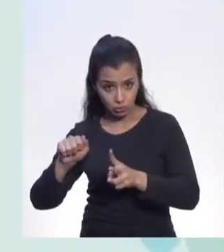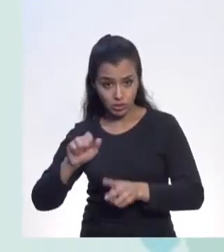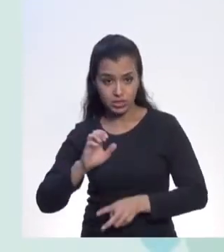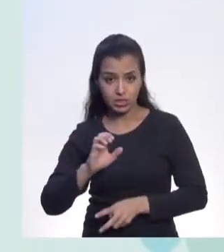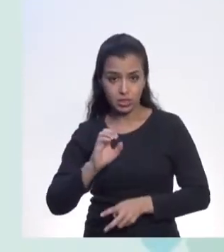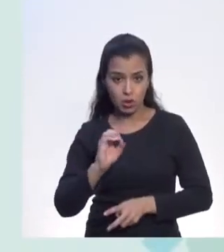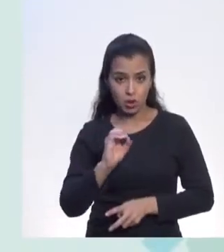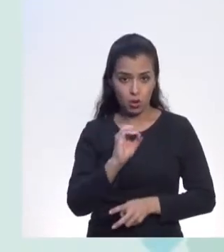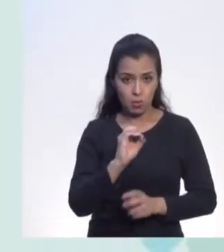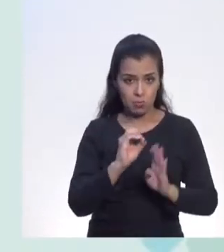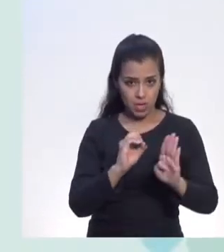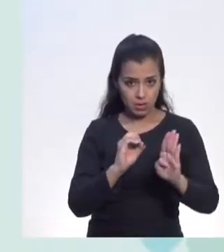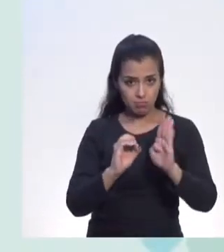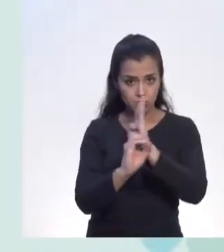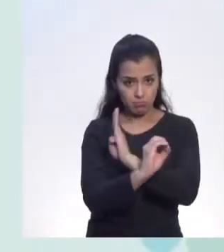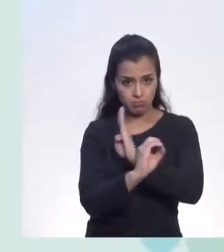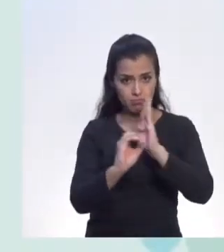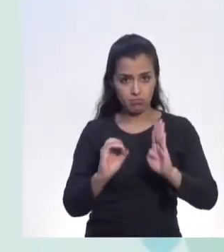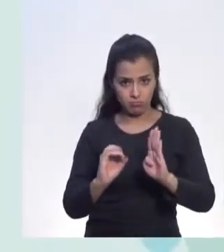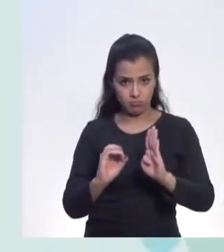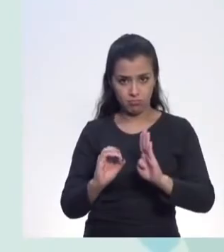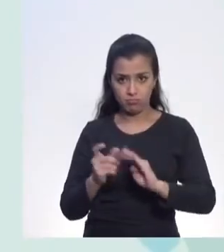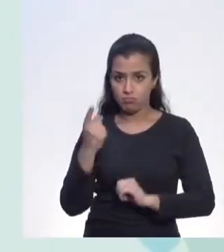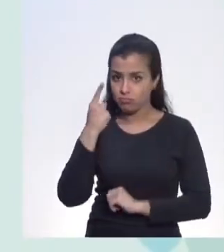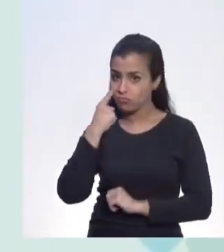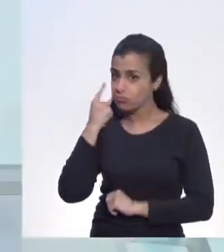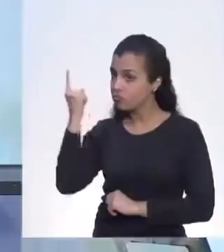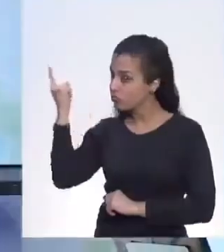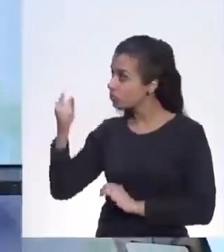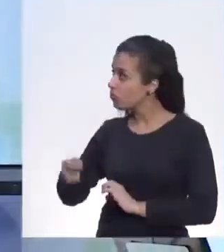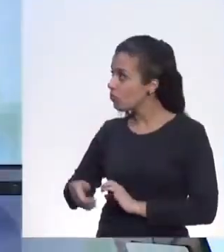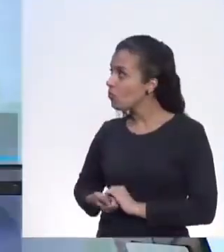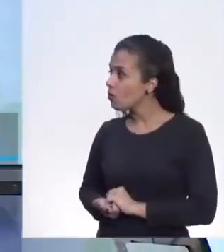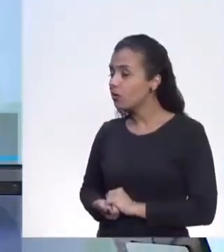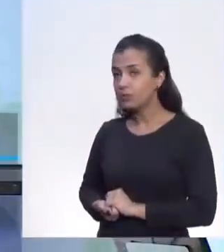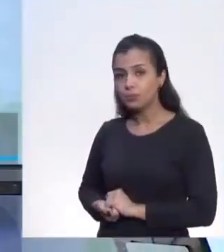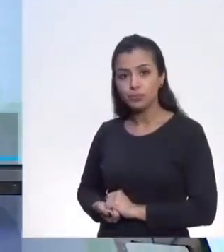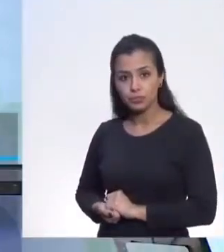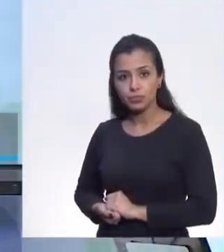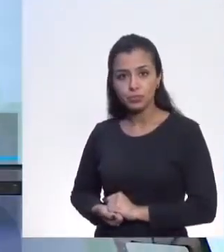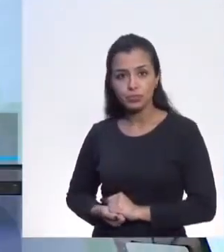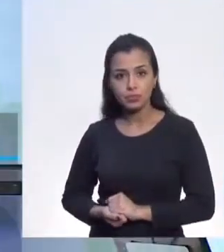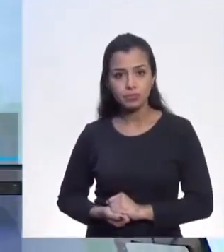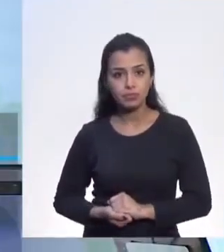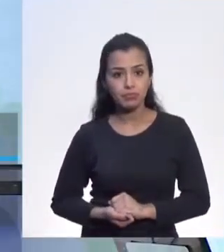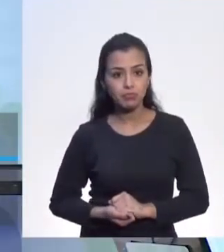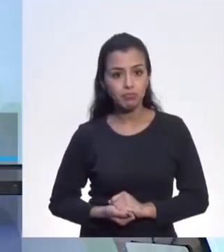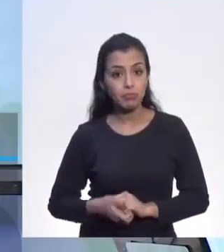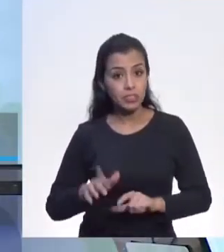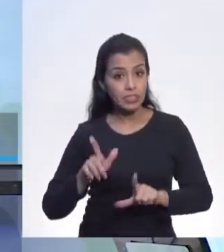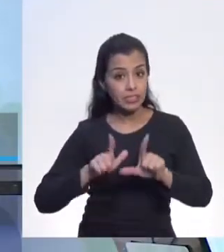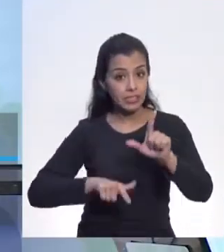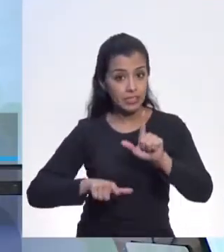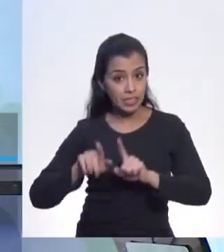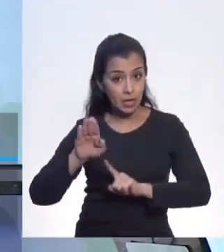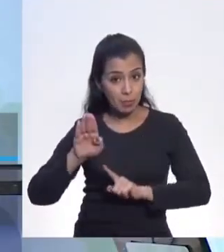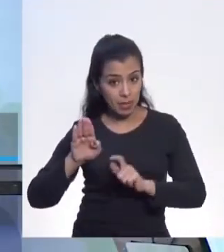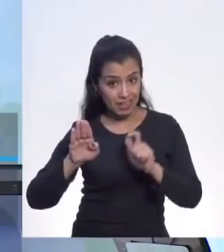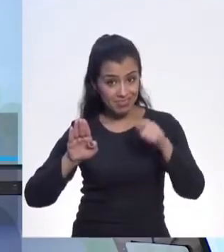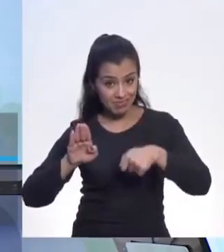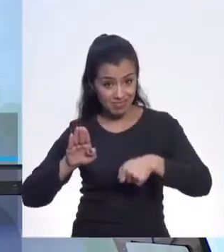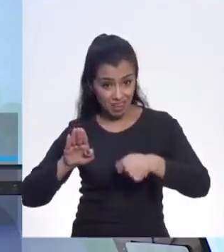B. Muito bem. No lugar do C, que é a segunda posição, podemos colocar a letra B? Podemos,